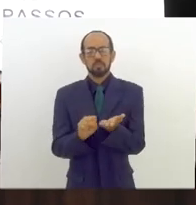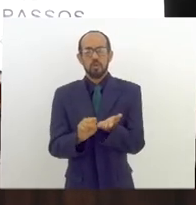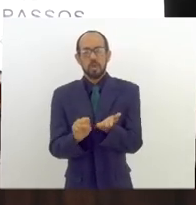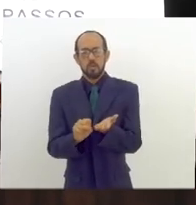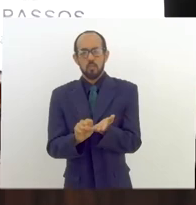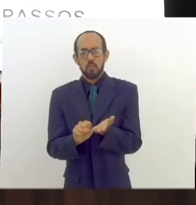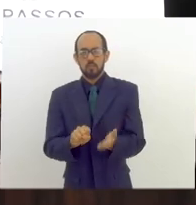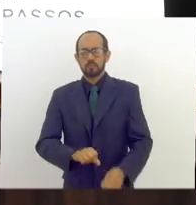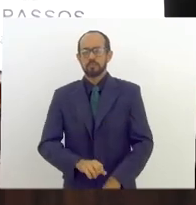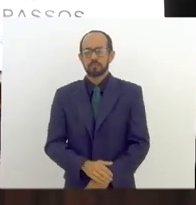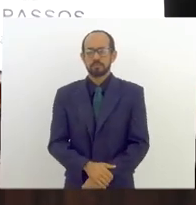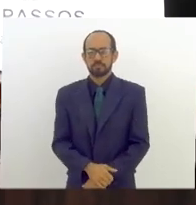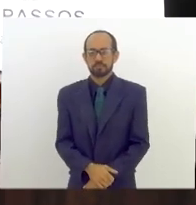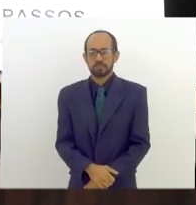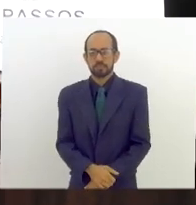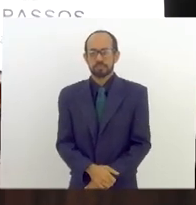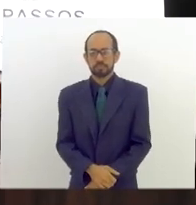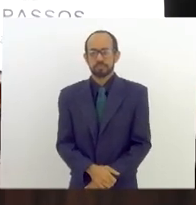favor.